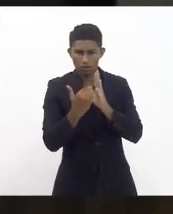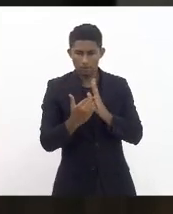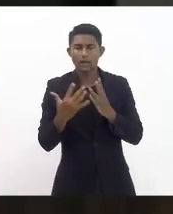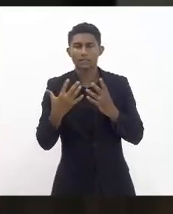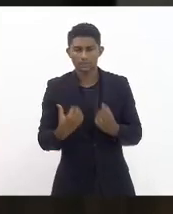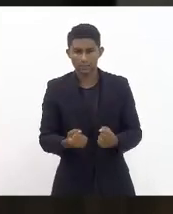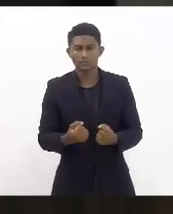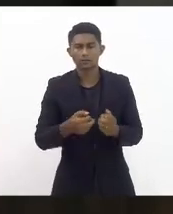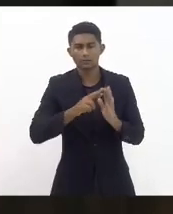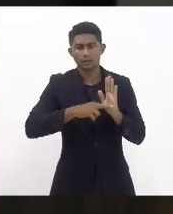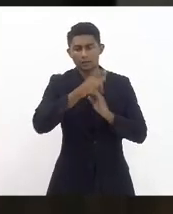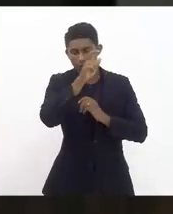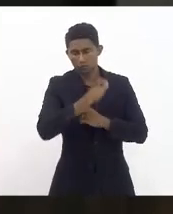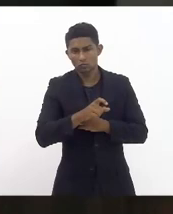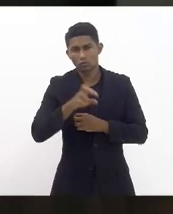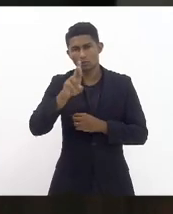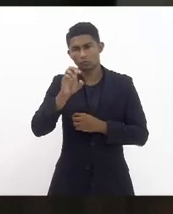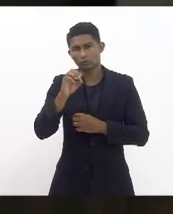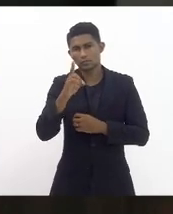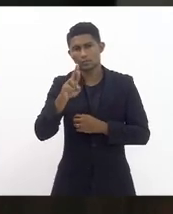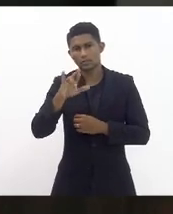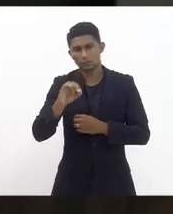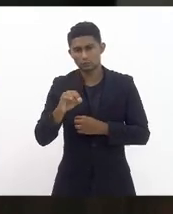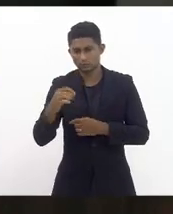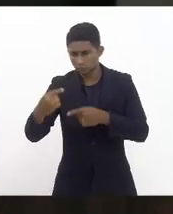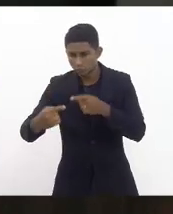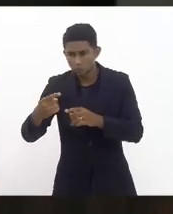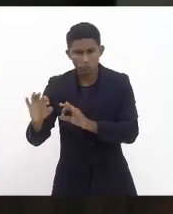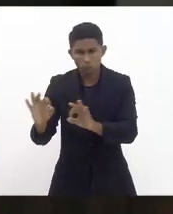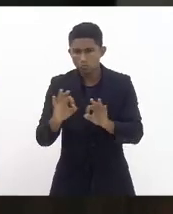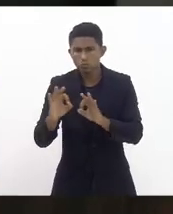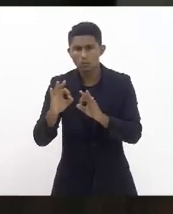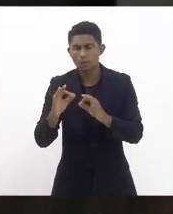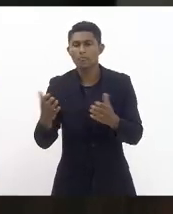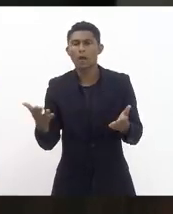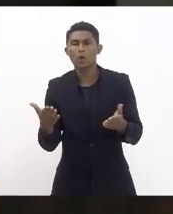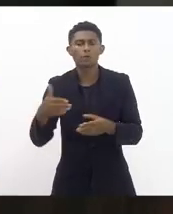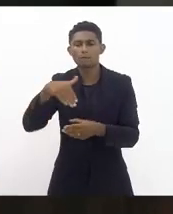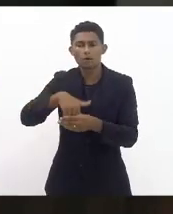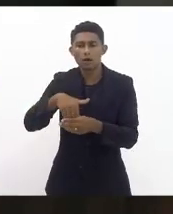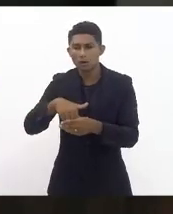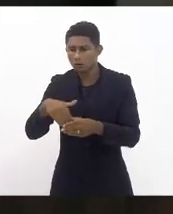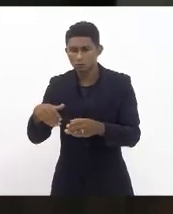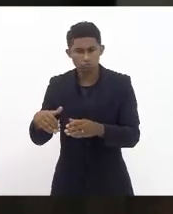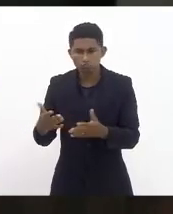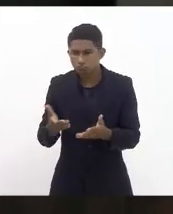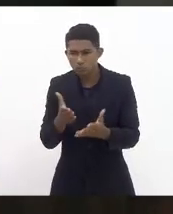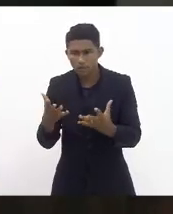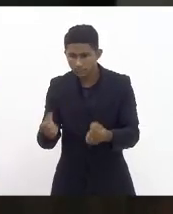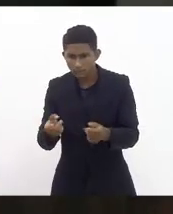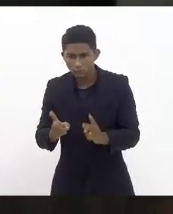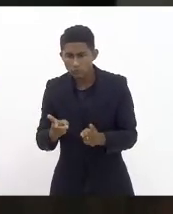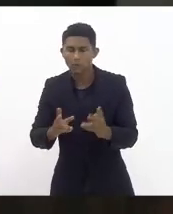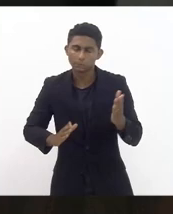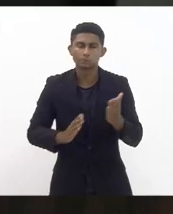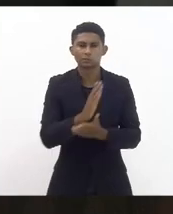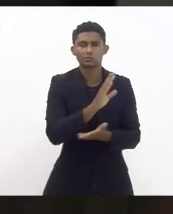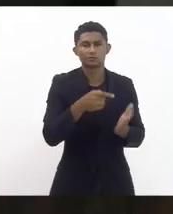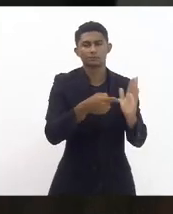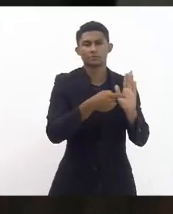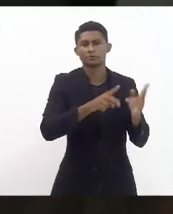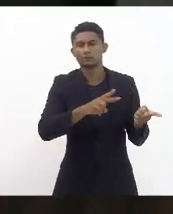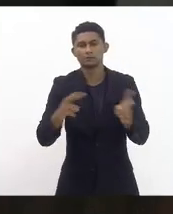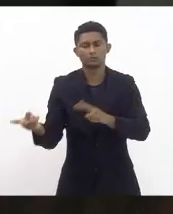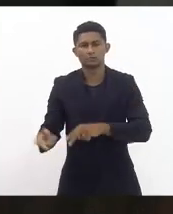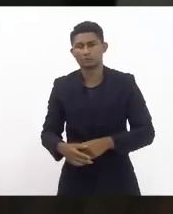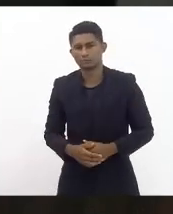relator deputado Rodrigo Amorim. Em discussão, não havendo quem queira discutir, encerrada a discussão, em votação, os senhores que aprovam, permaneçam como estão, aprovada, vai à